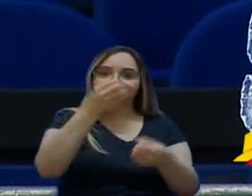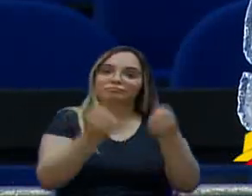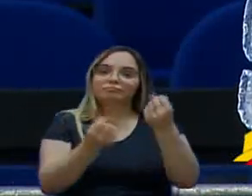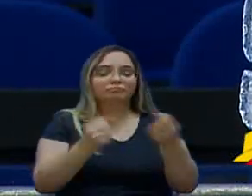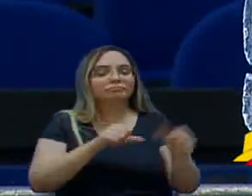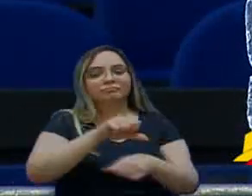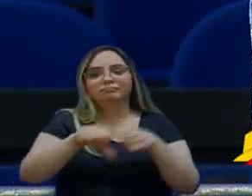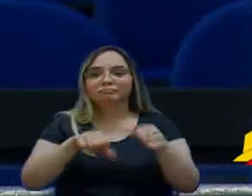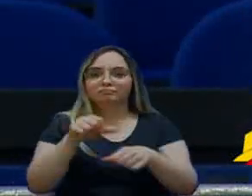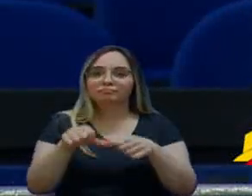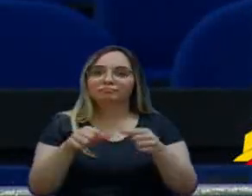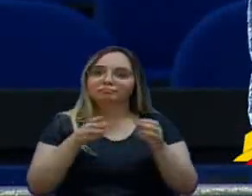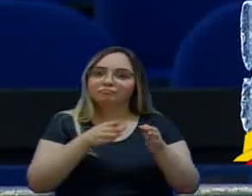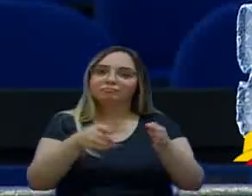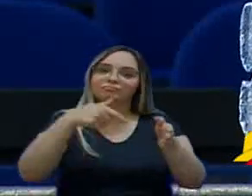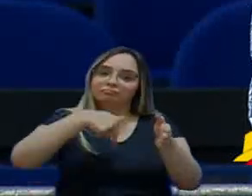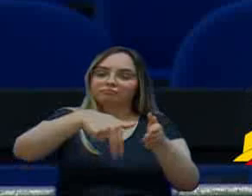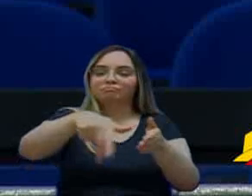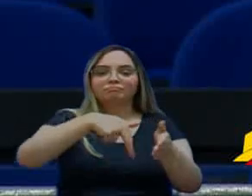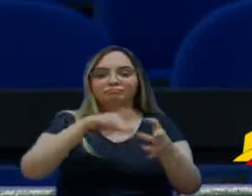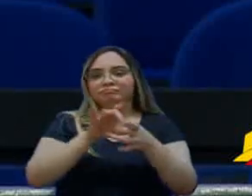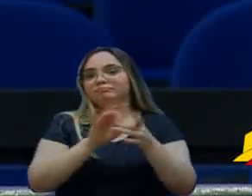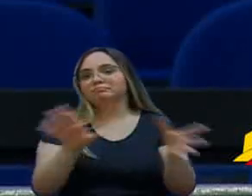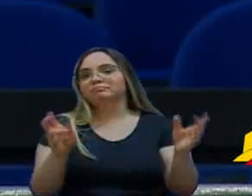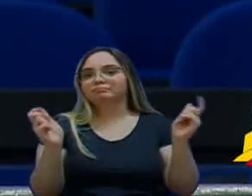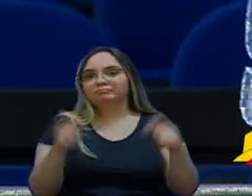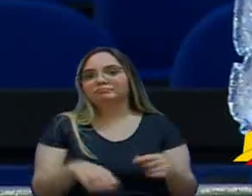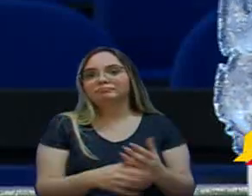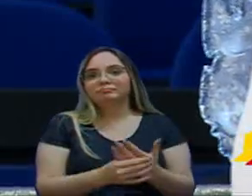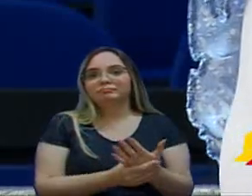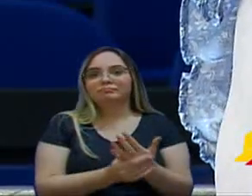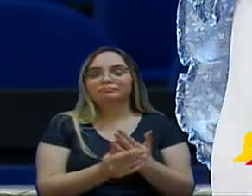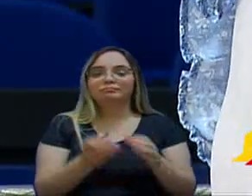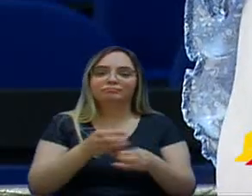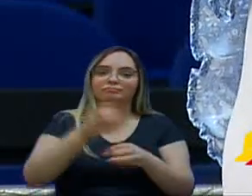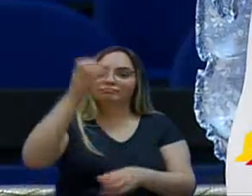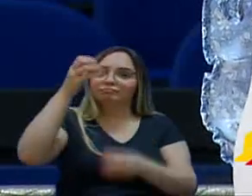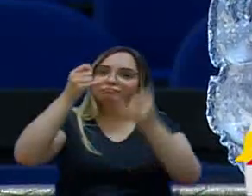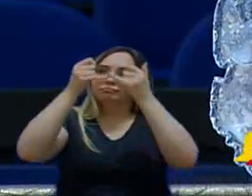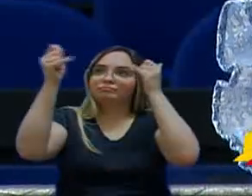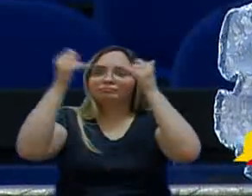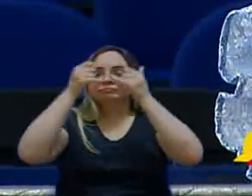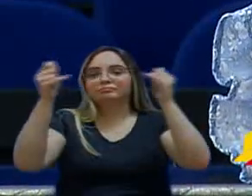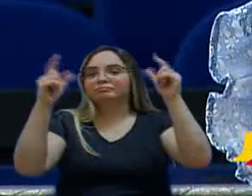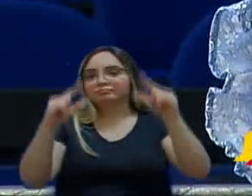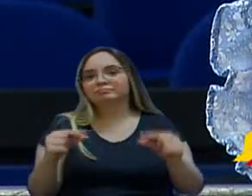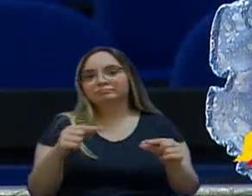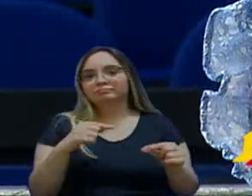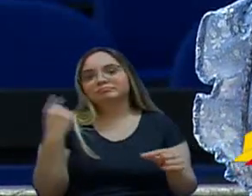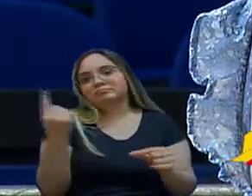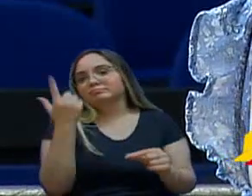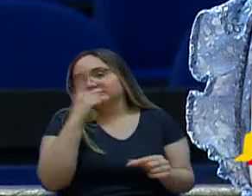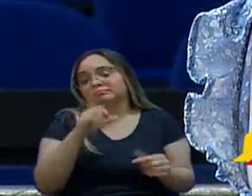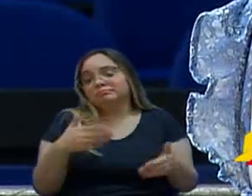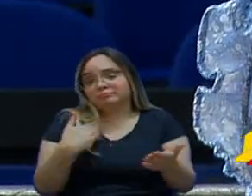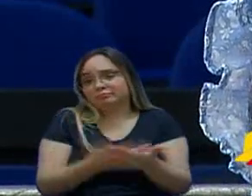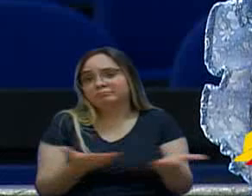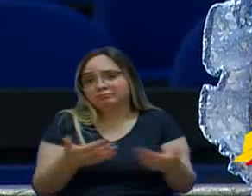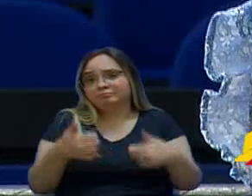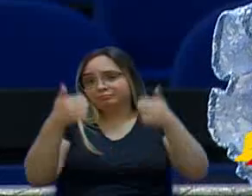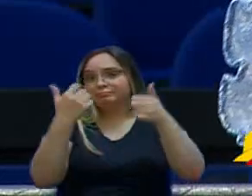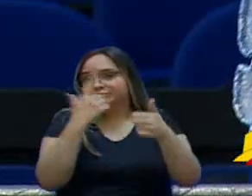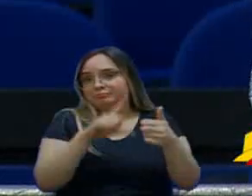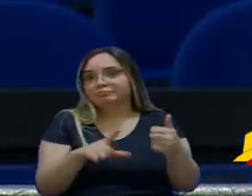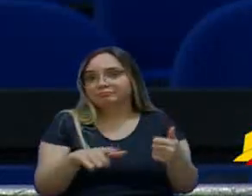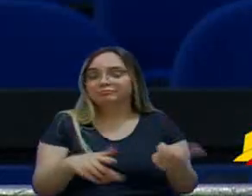Foi transformado num boulevard, se retiraram os postes, se fez cabeamento subterrâneo, está tudo bem até agora, deve continuar,